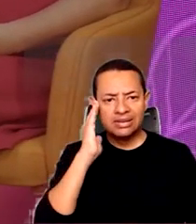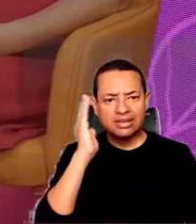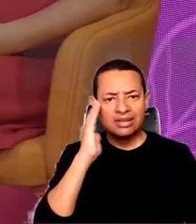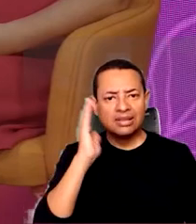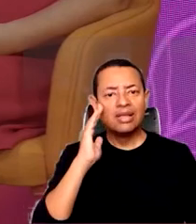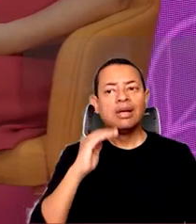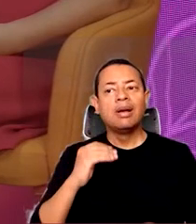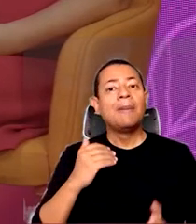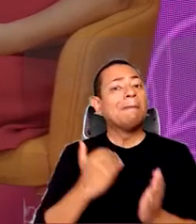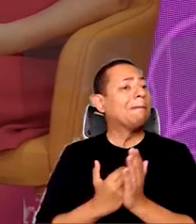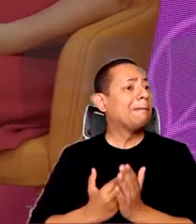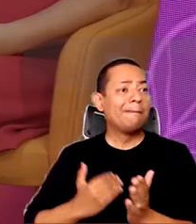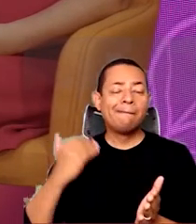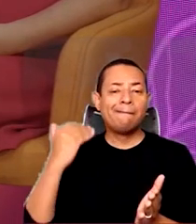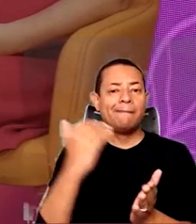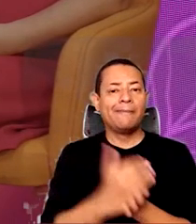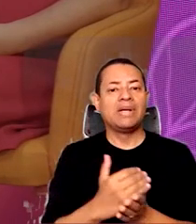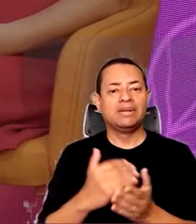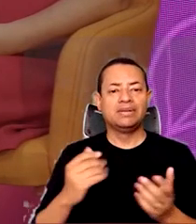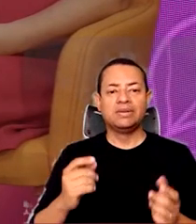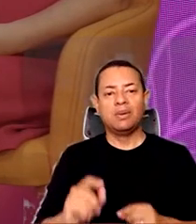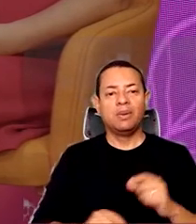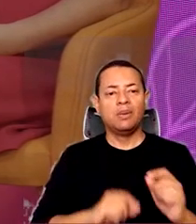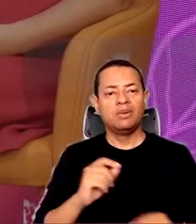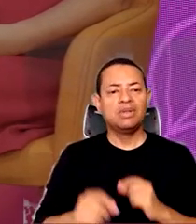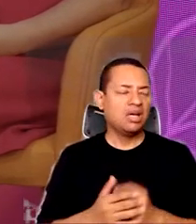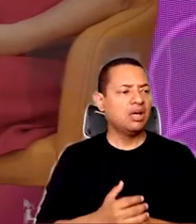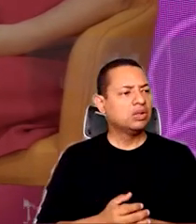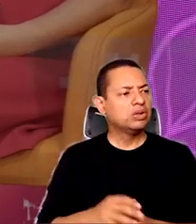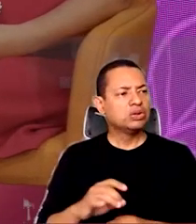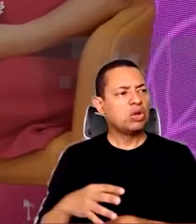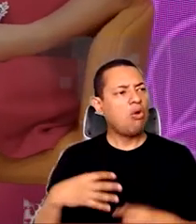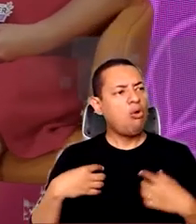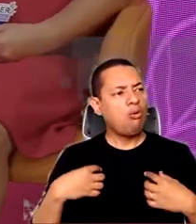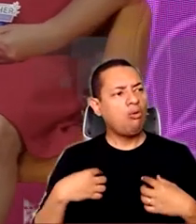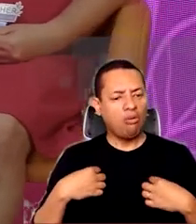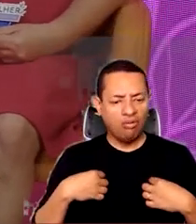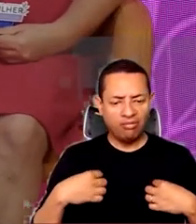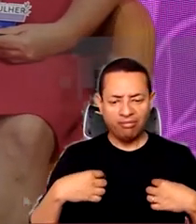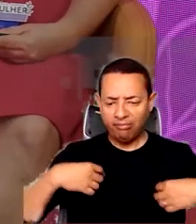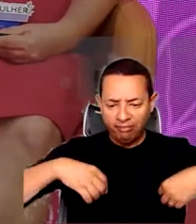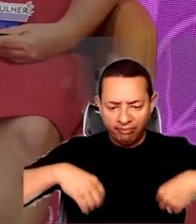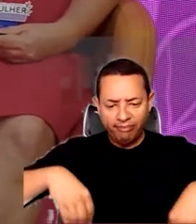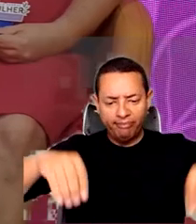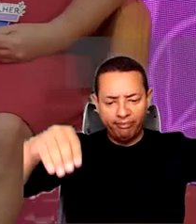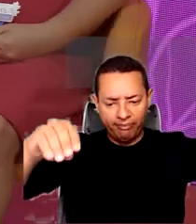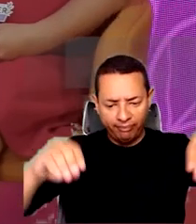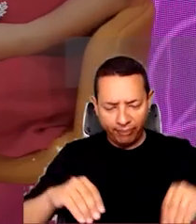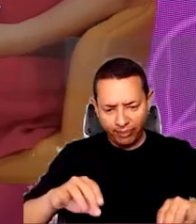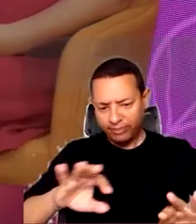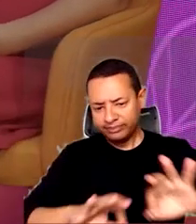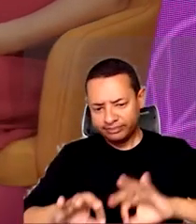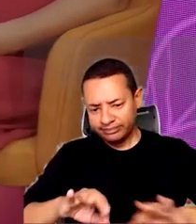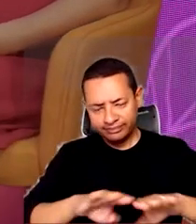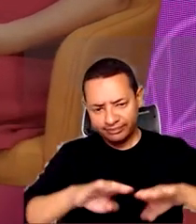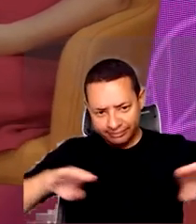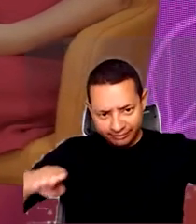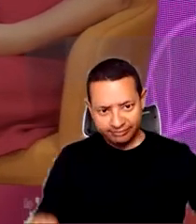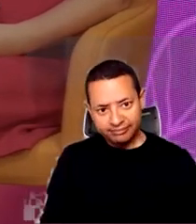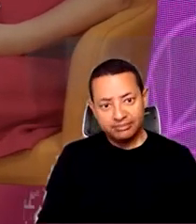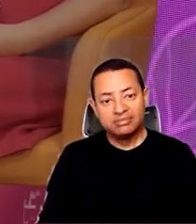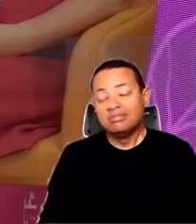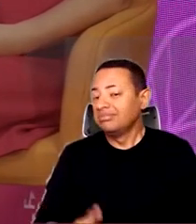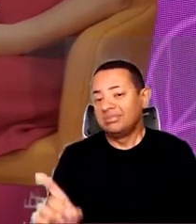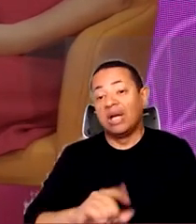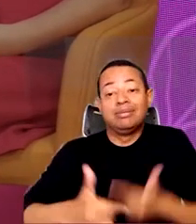era muito além do de artigos de roupa de mesa e de decoração de mesa você me